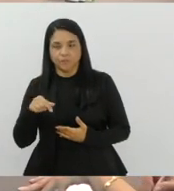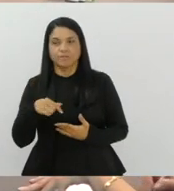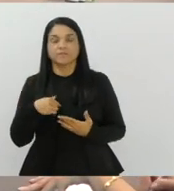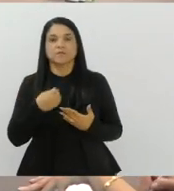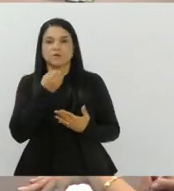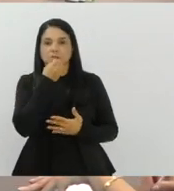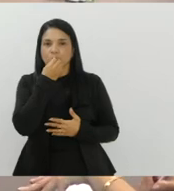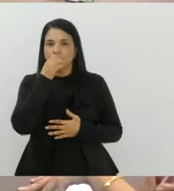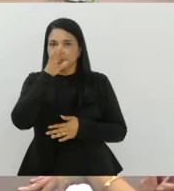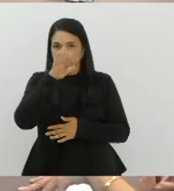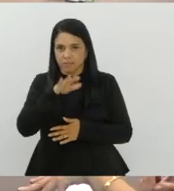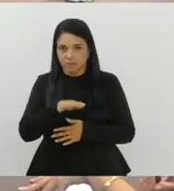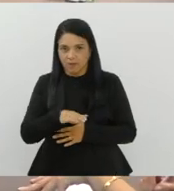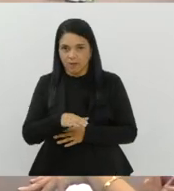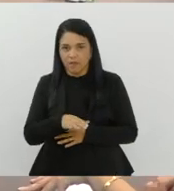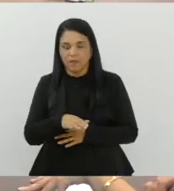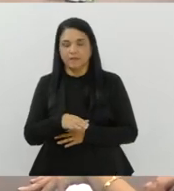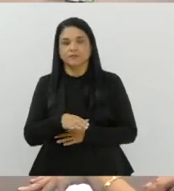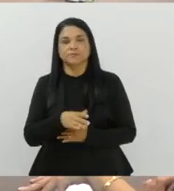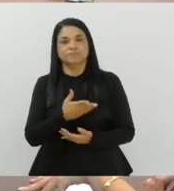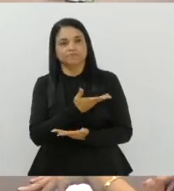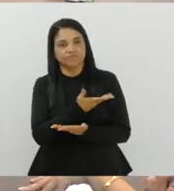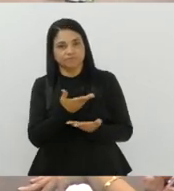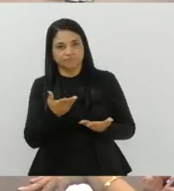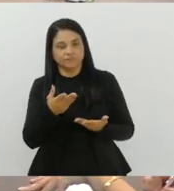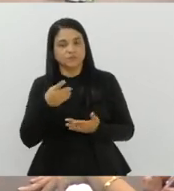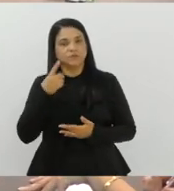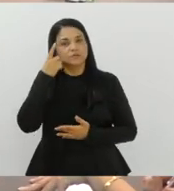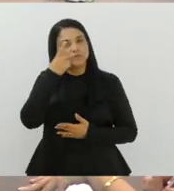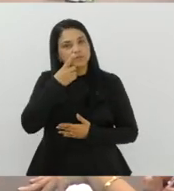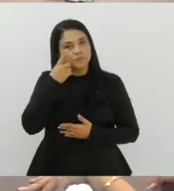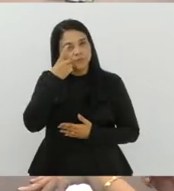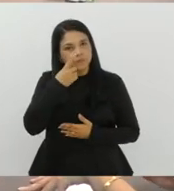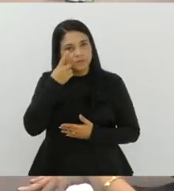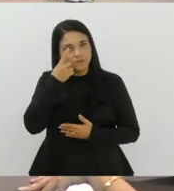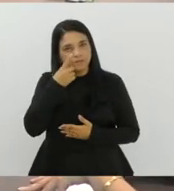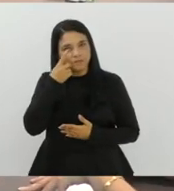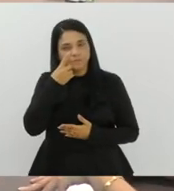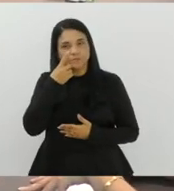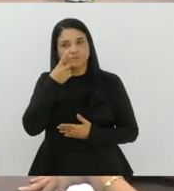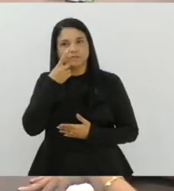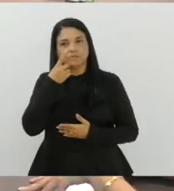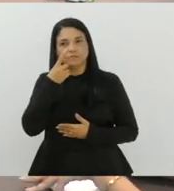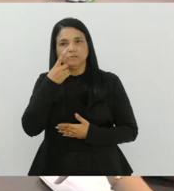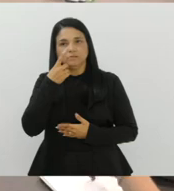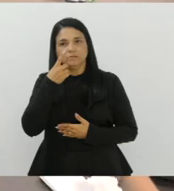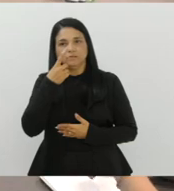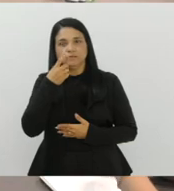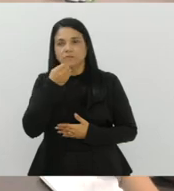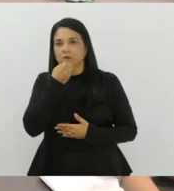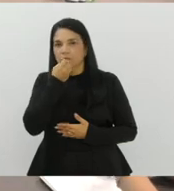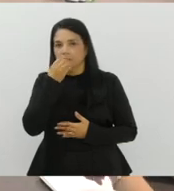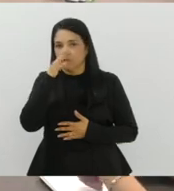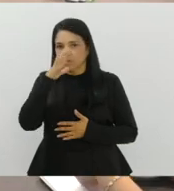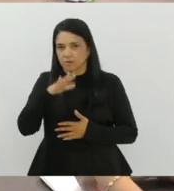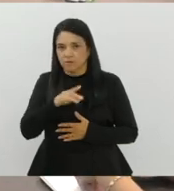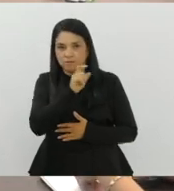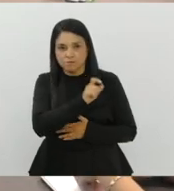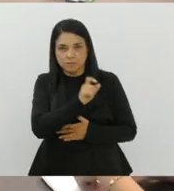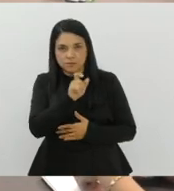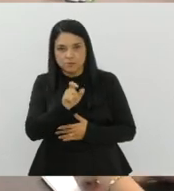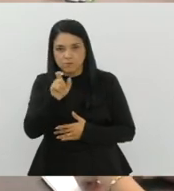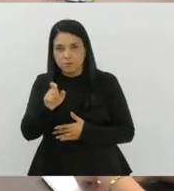aos excelentíssimos senhores deputados. Boa tarde a todas as pessoas